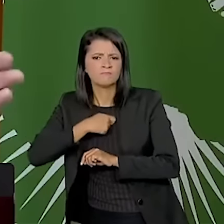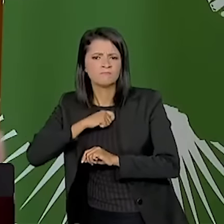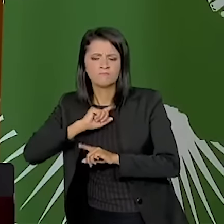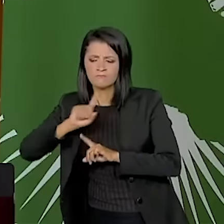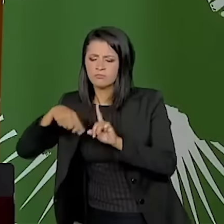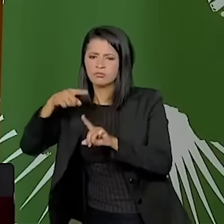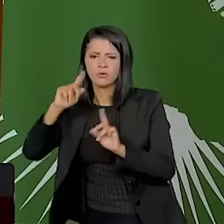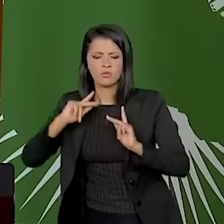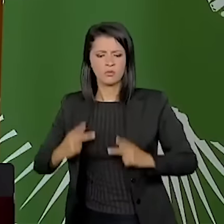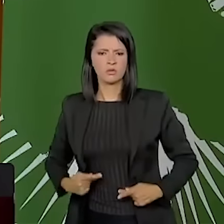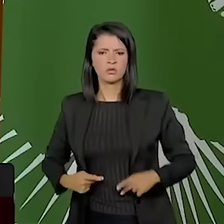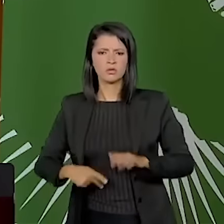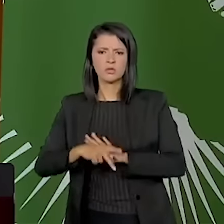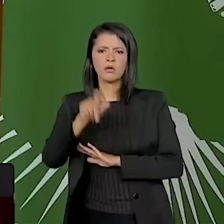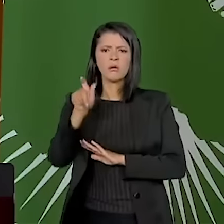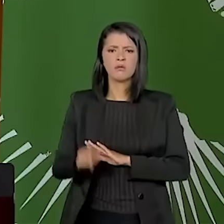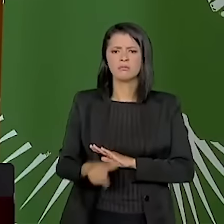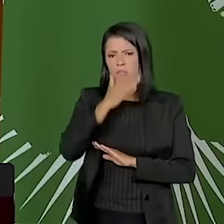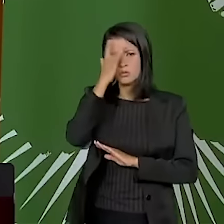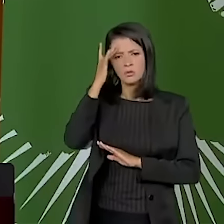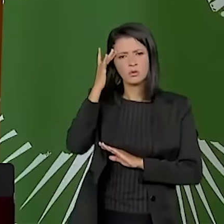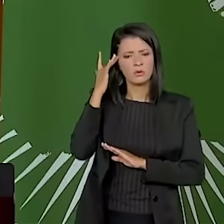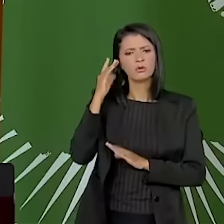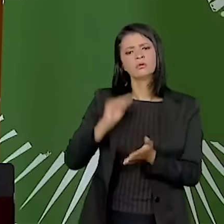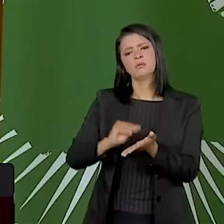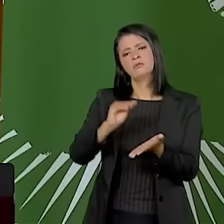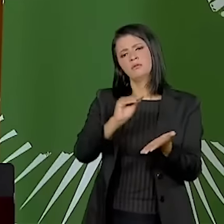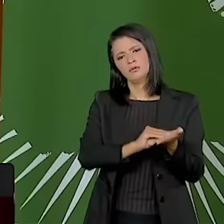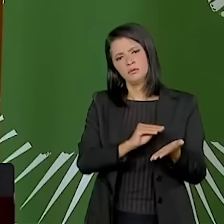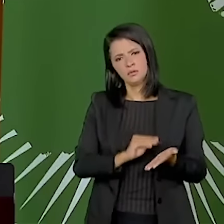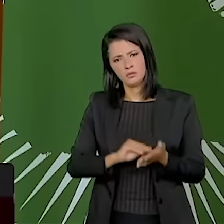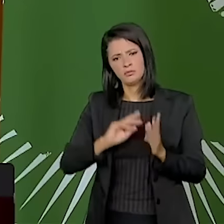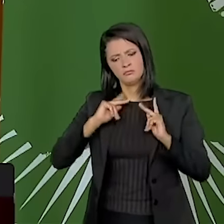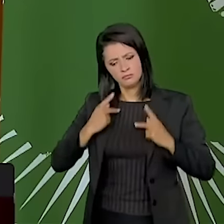É isso que está faltando no mundo. Então, o